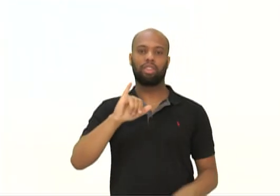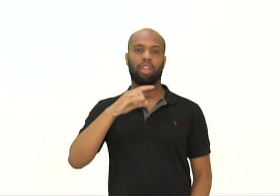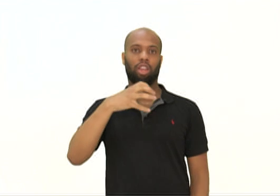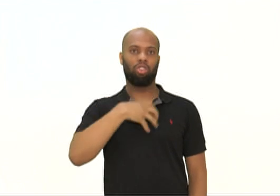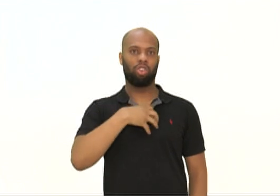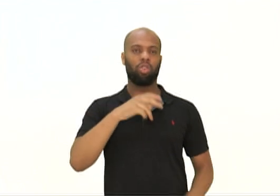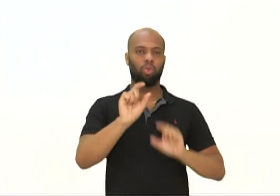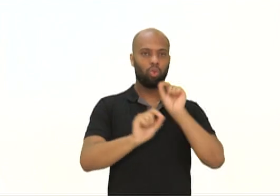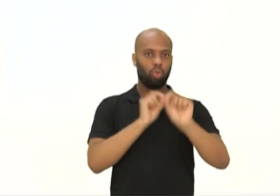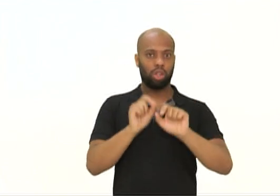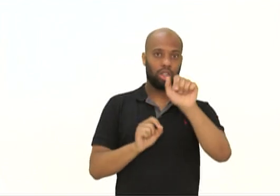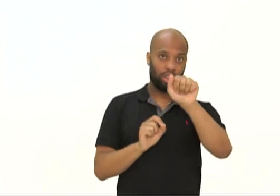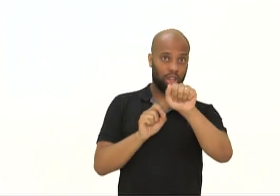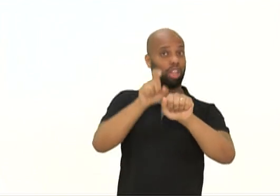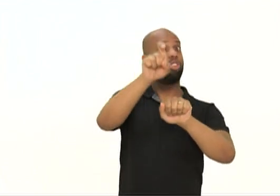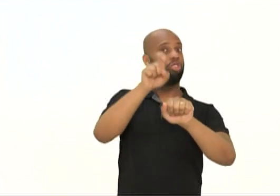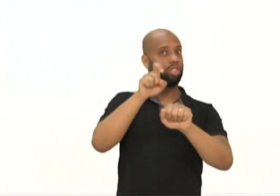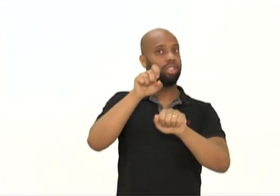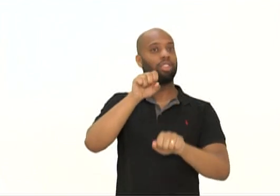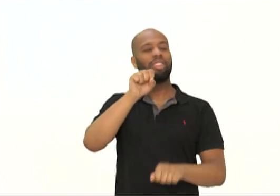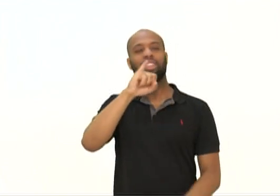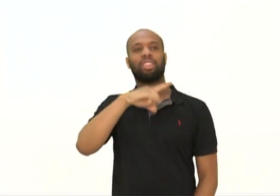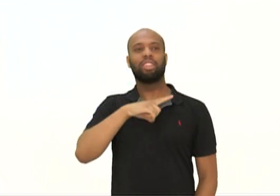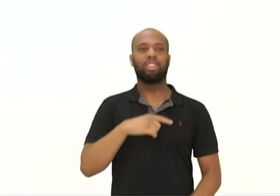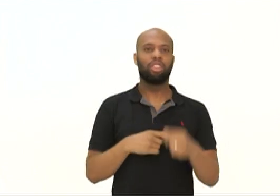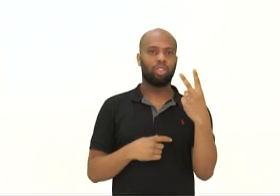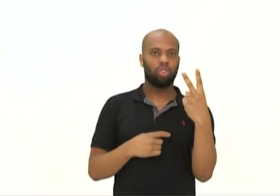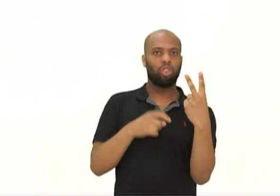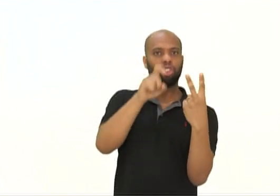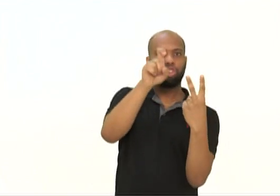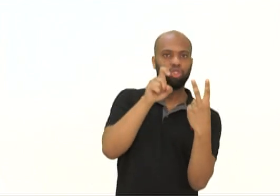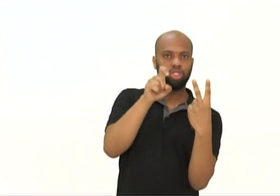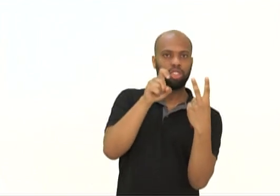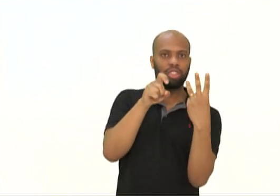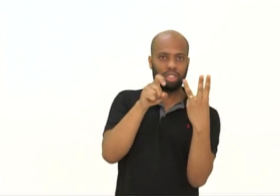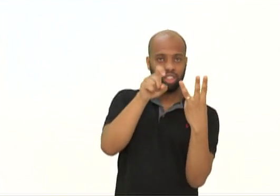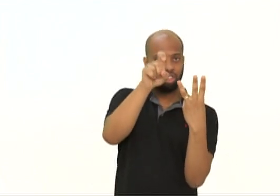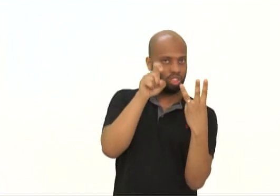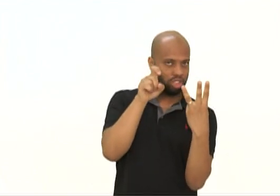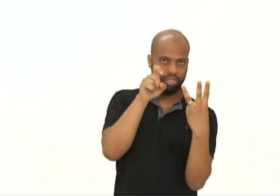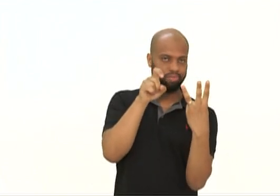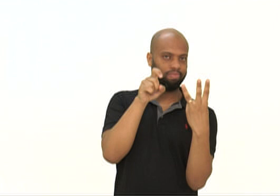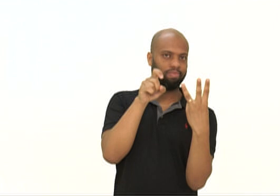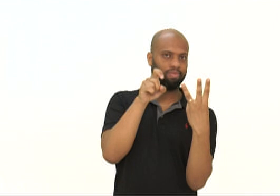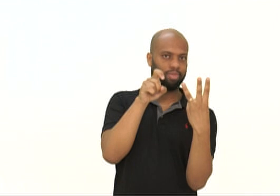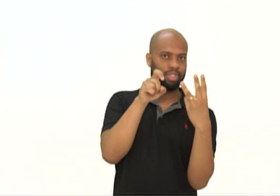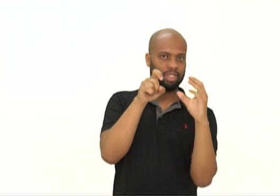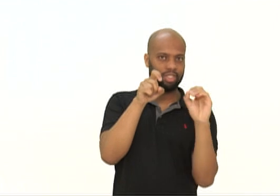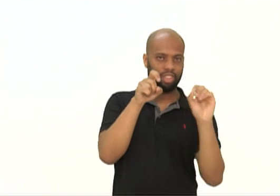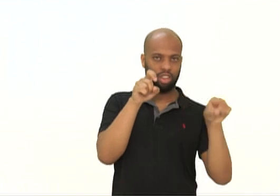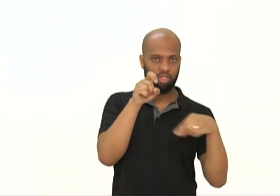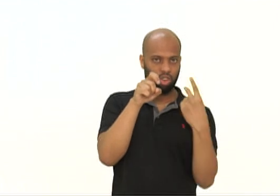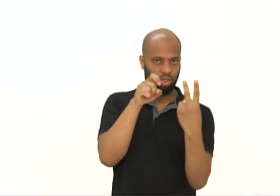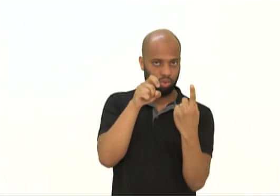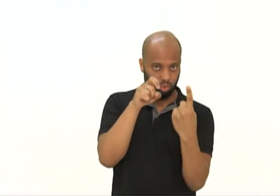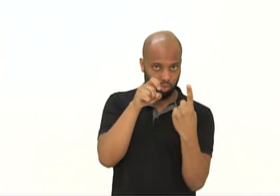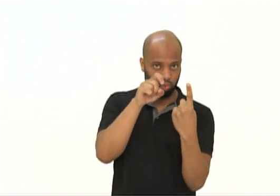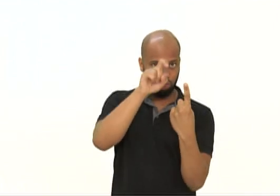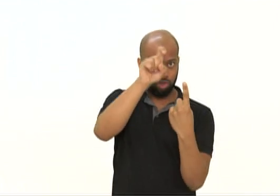a elevado a x. 2 elevado a x, 3 elevado a x, 5 elevado a x, 0,1 elevado a